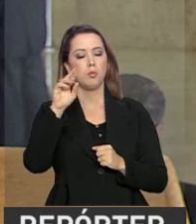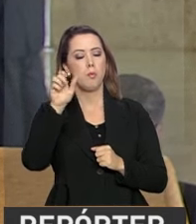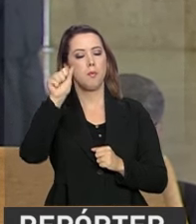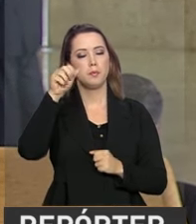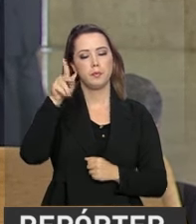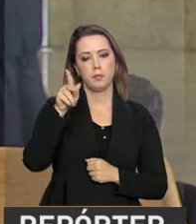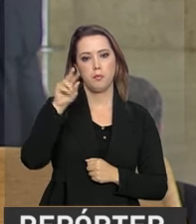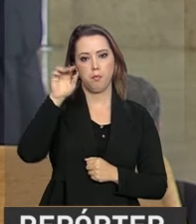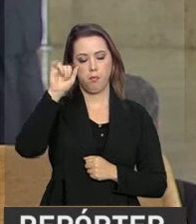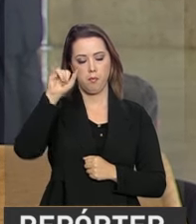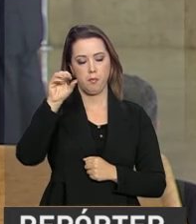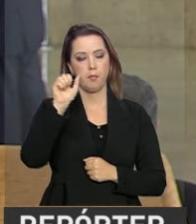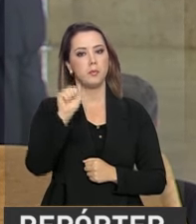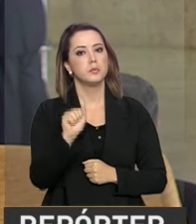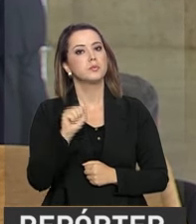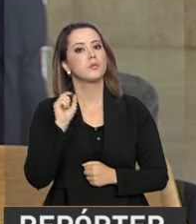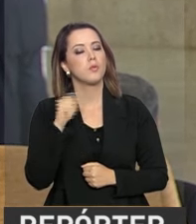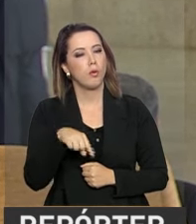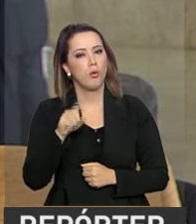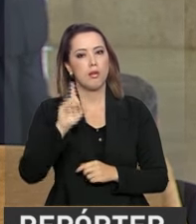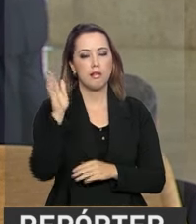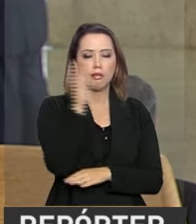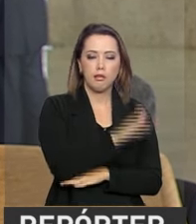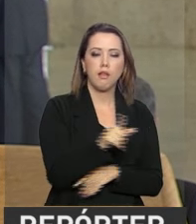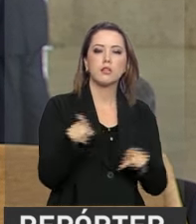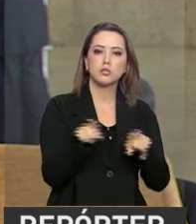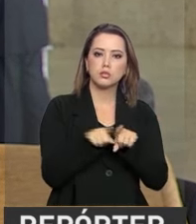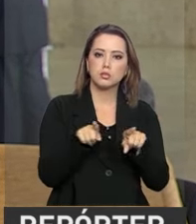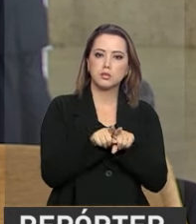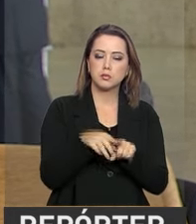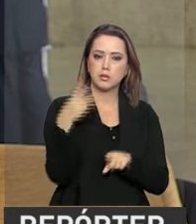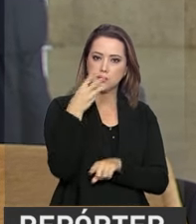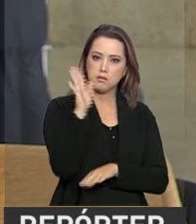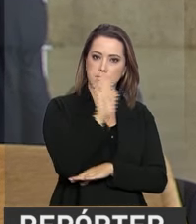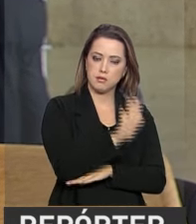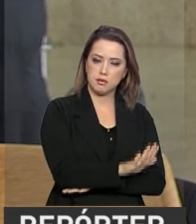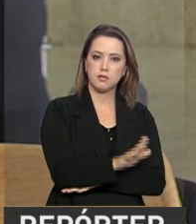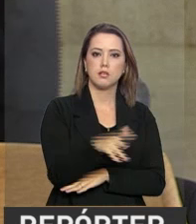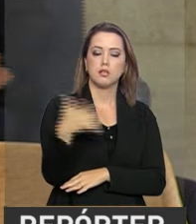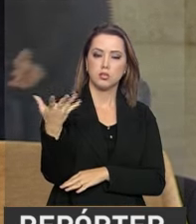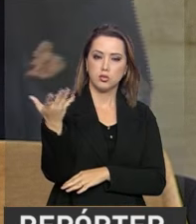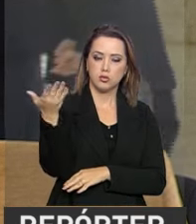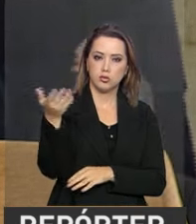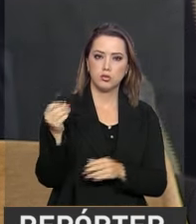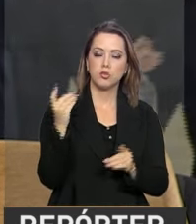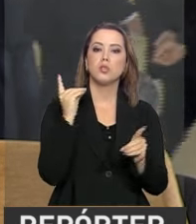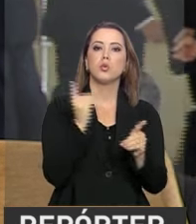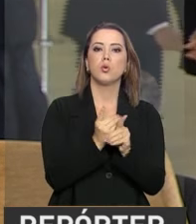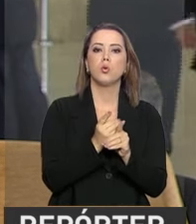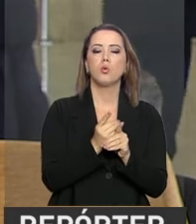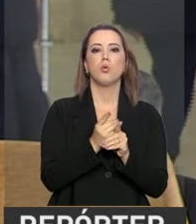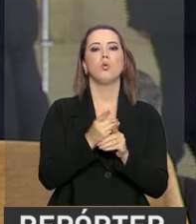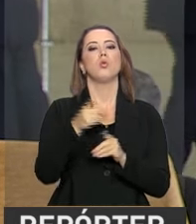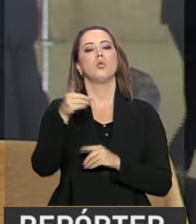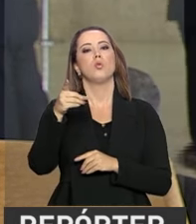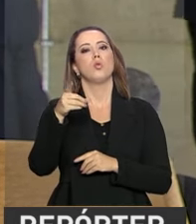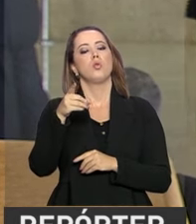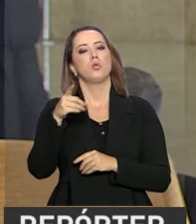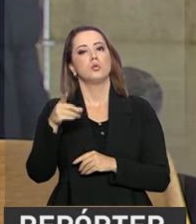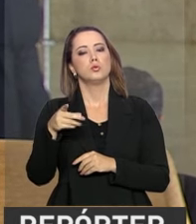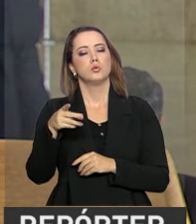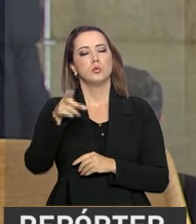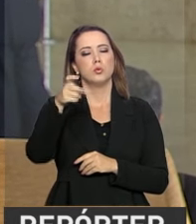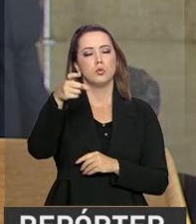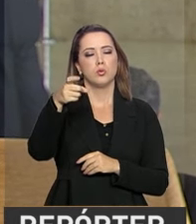Michel Temer também tem compromissos aqui no Palácio do Planalto. Às 3 da tarde, ele recebe o ex-vice-primeiro-ministro de Portugal,